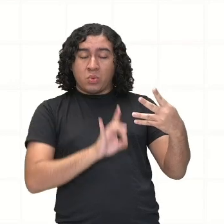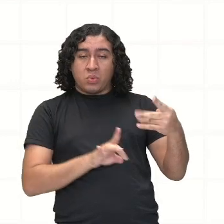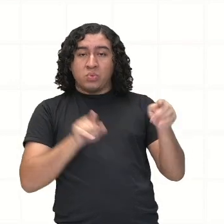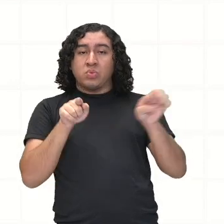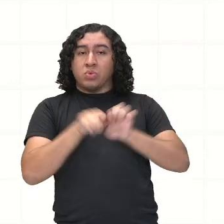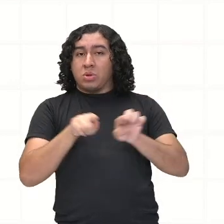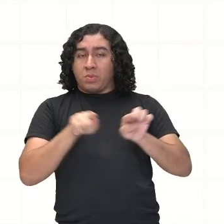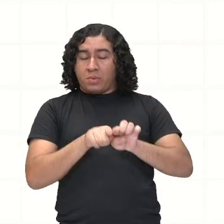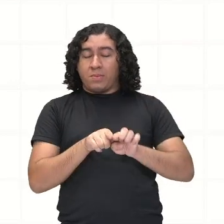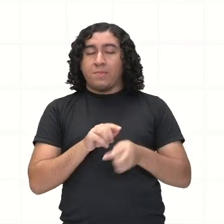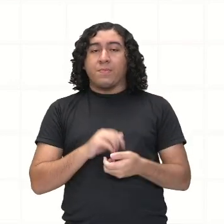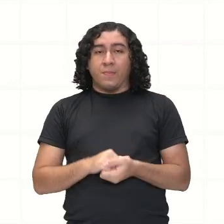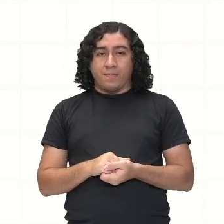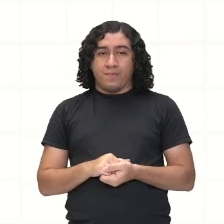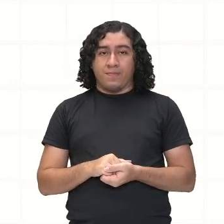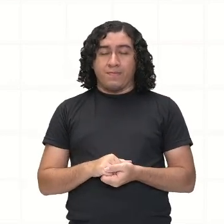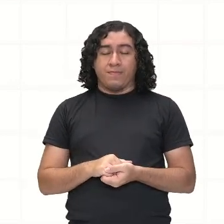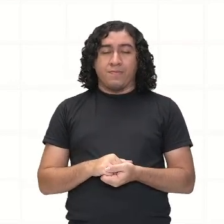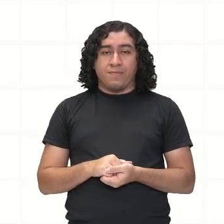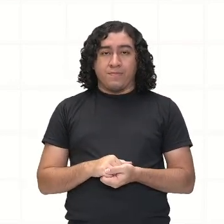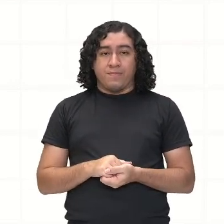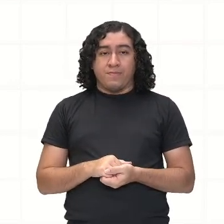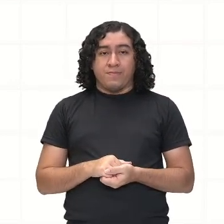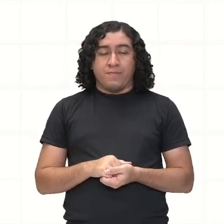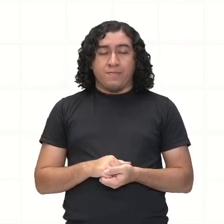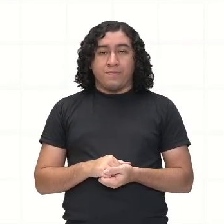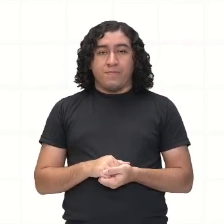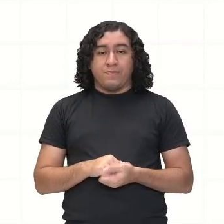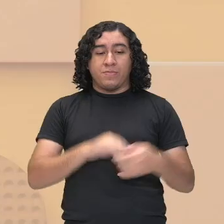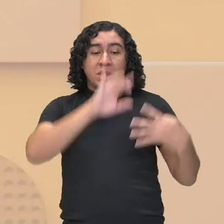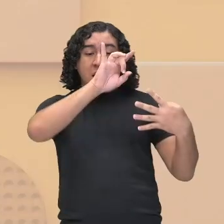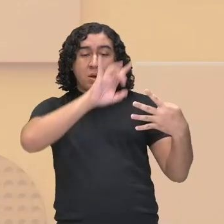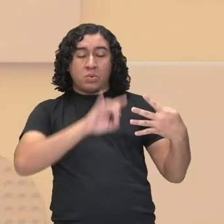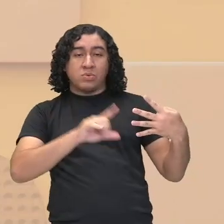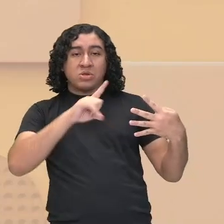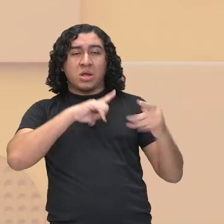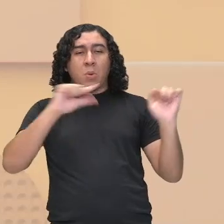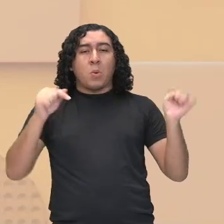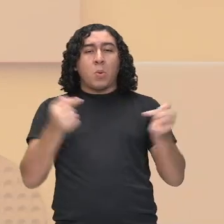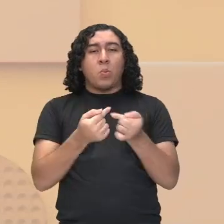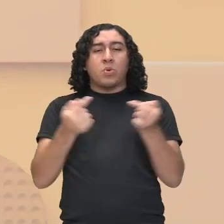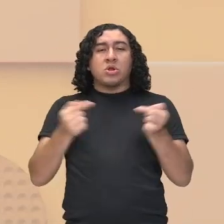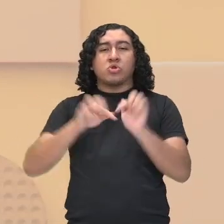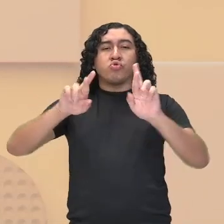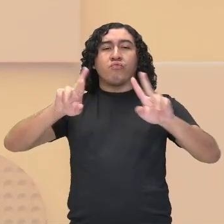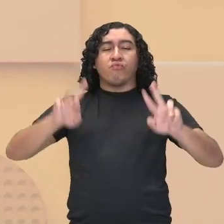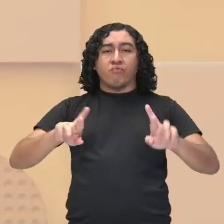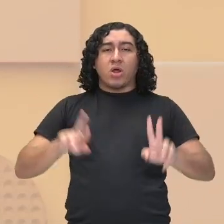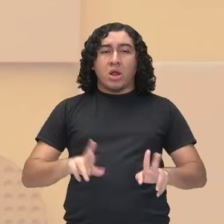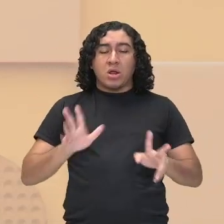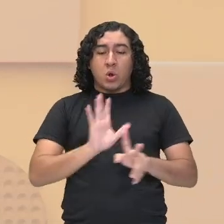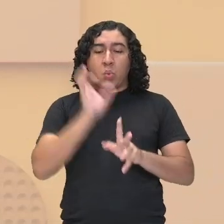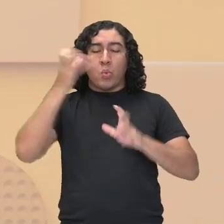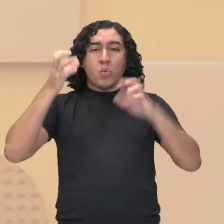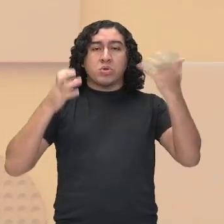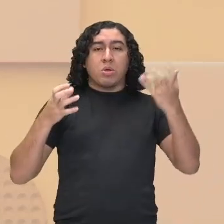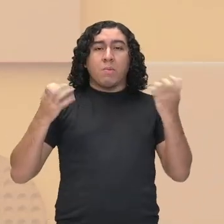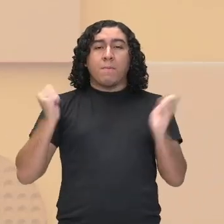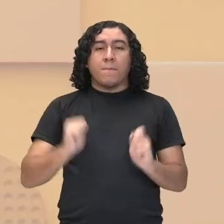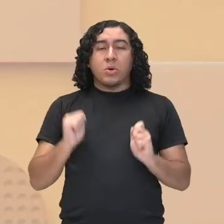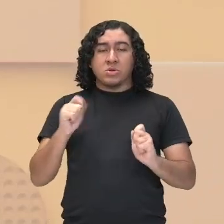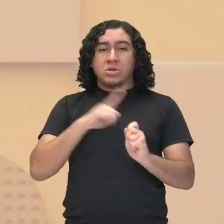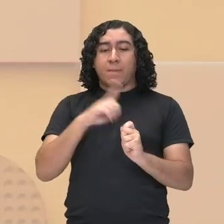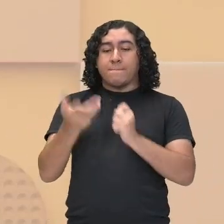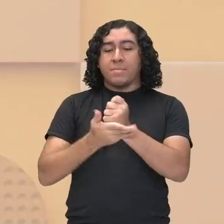desses teóricos, eles vão abordar situações diferenciadas para que pudessem